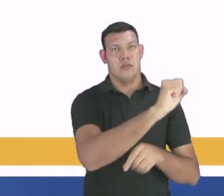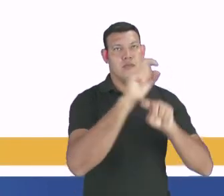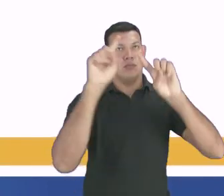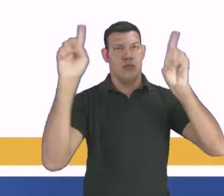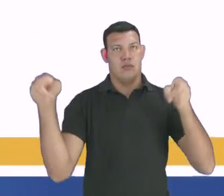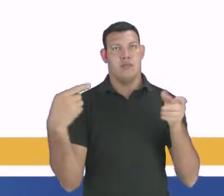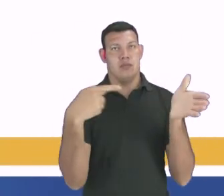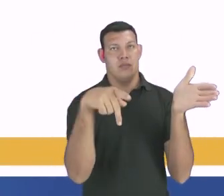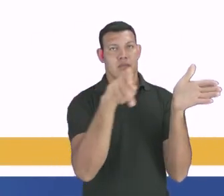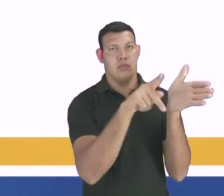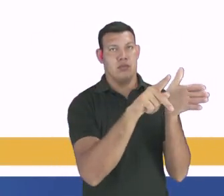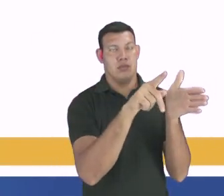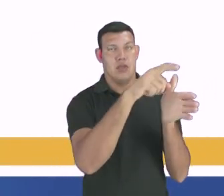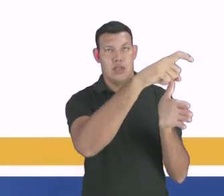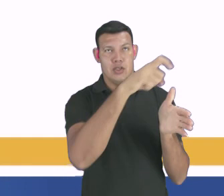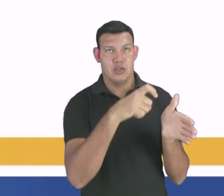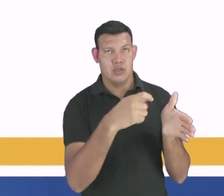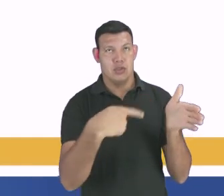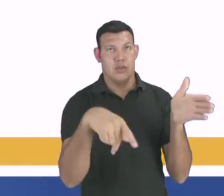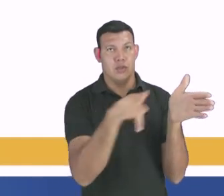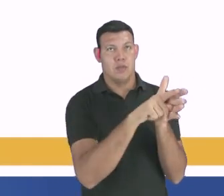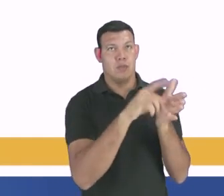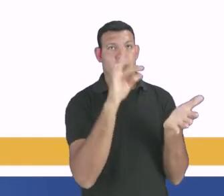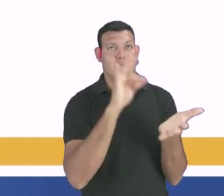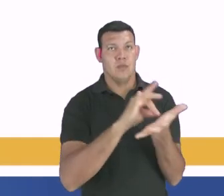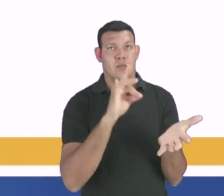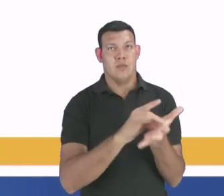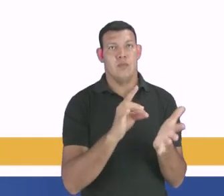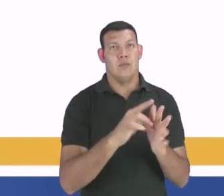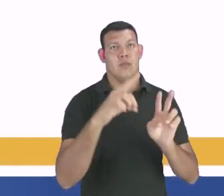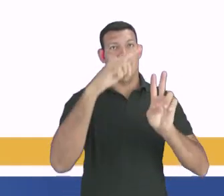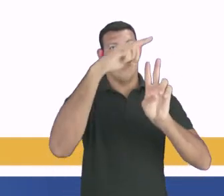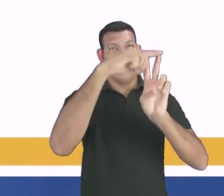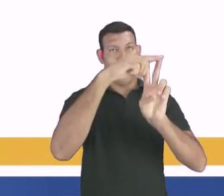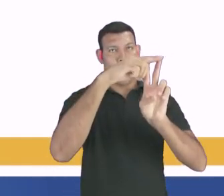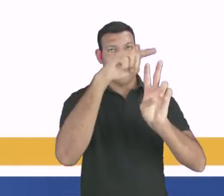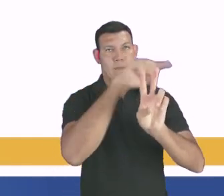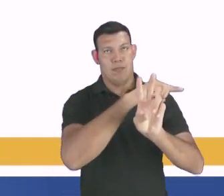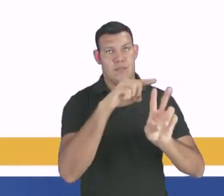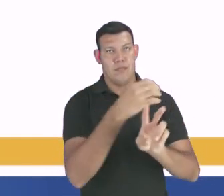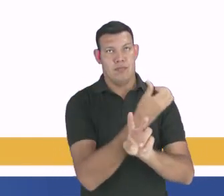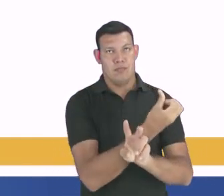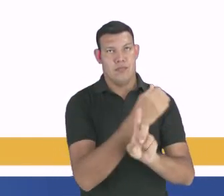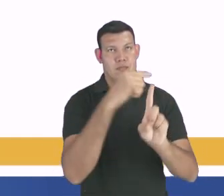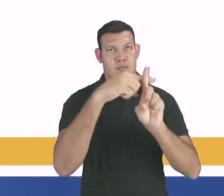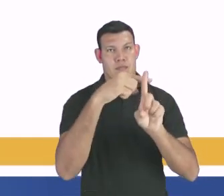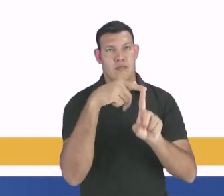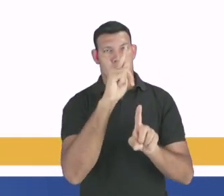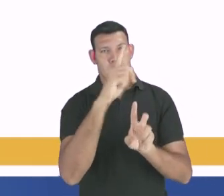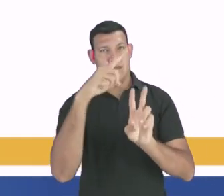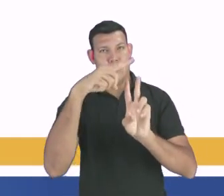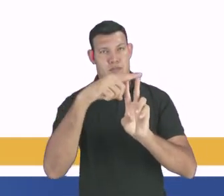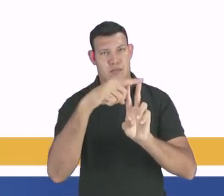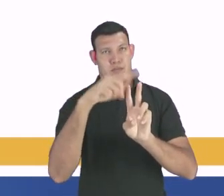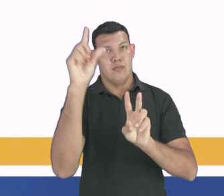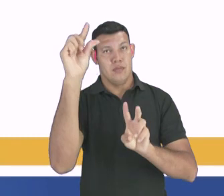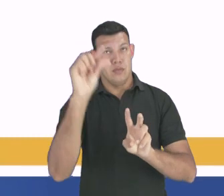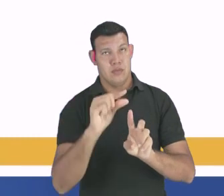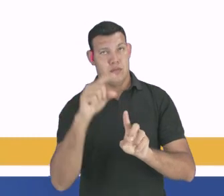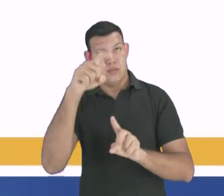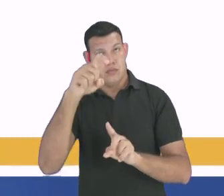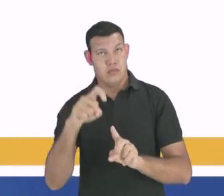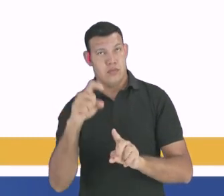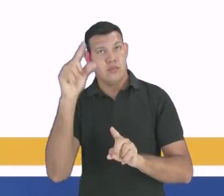x pertence aos reais, tal que o x, π, aliás, dividido para 6, mais kπ, menor